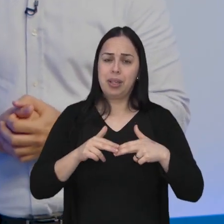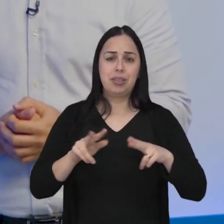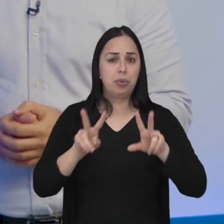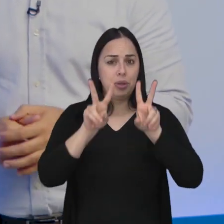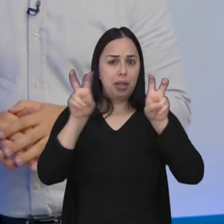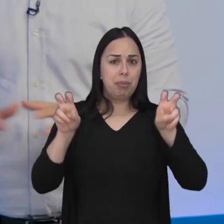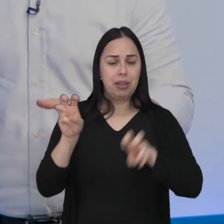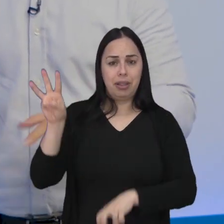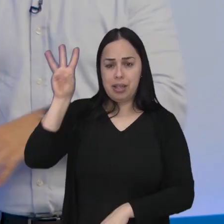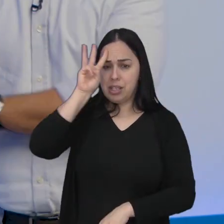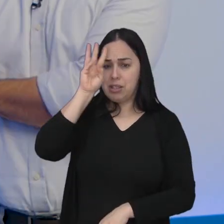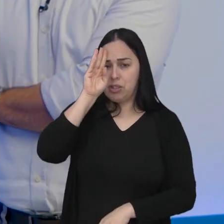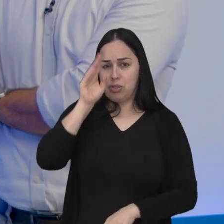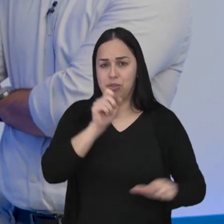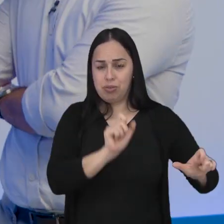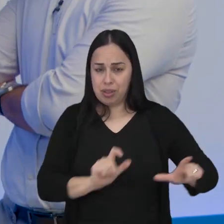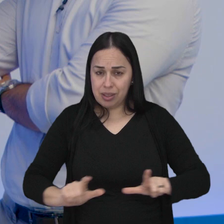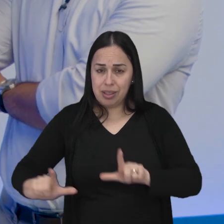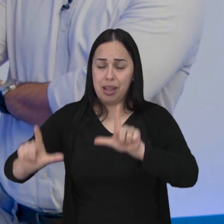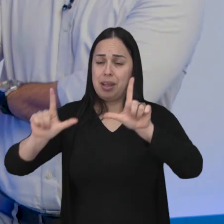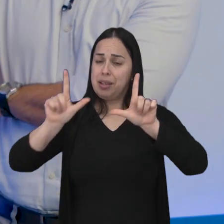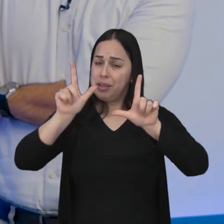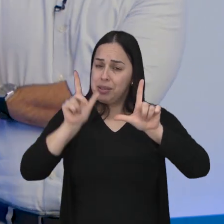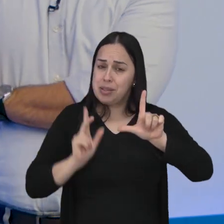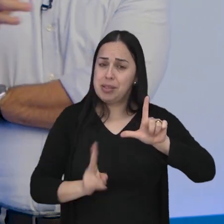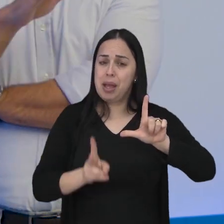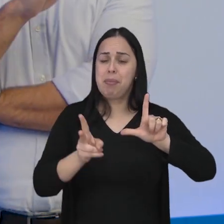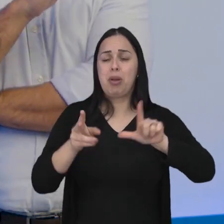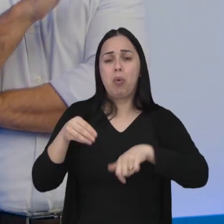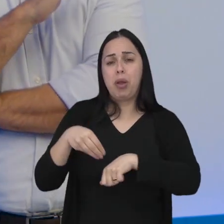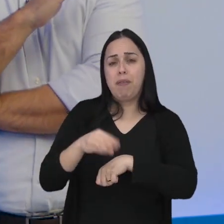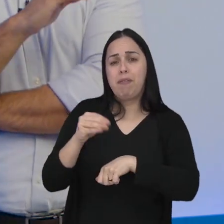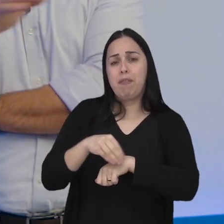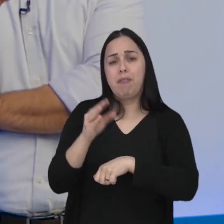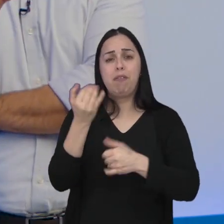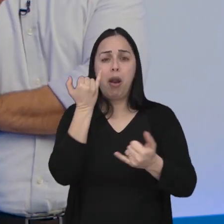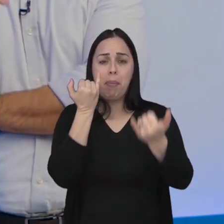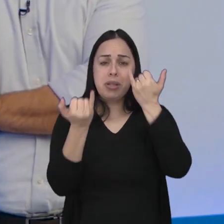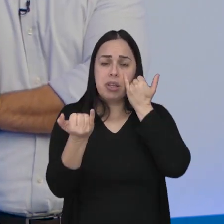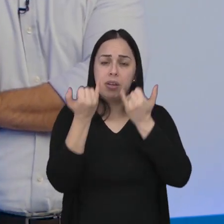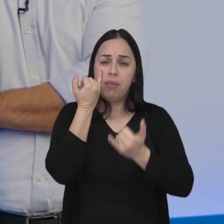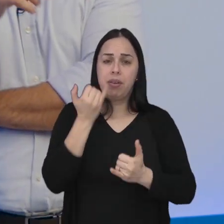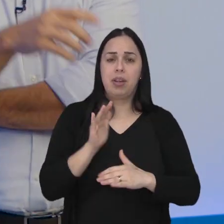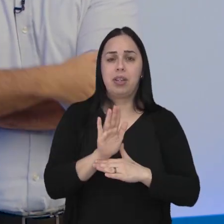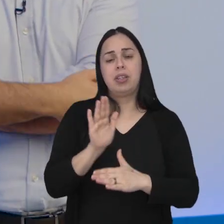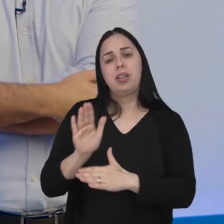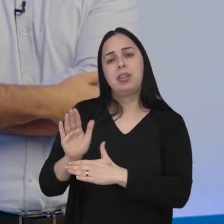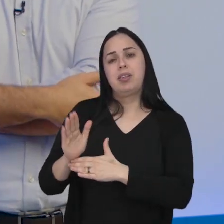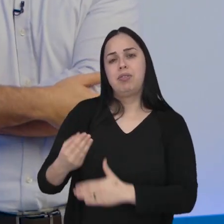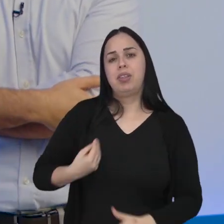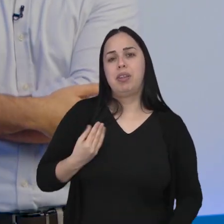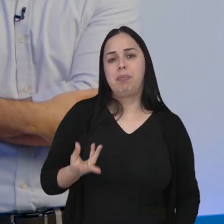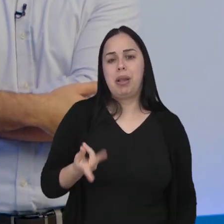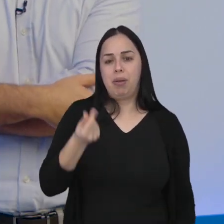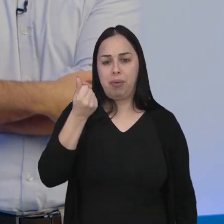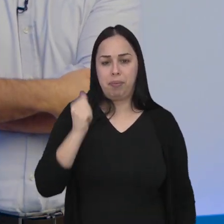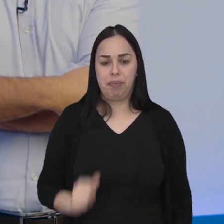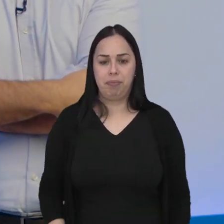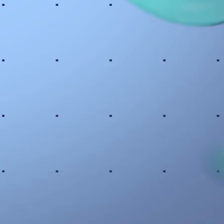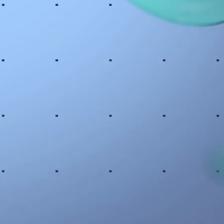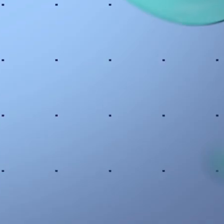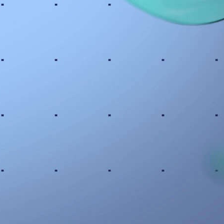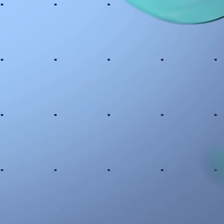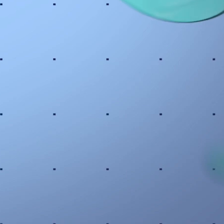assunto a gente aborda toda terça no quadro Pílulas de Saúde. São doses de informação que vão te ajudar a viver melhor e mais saudável.